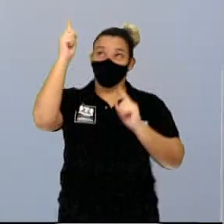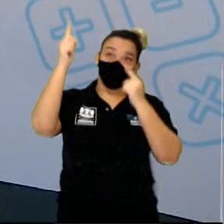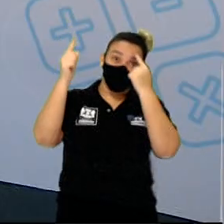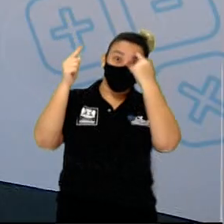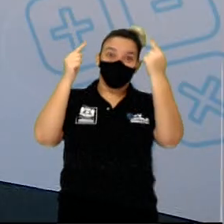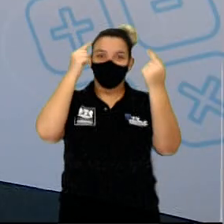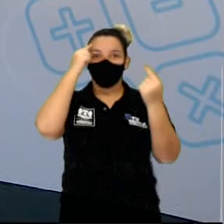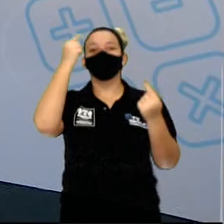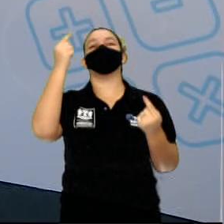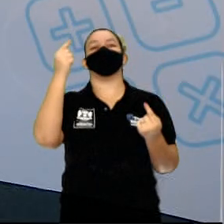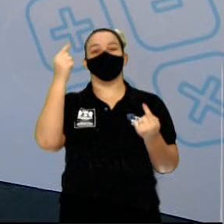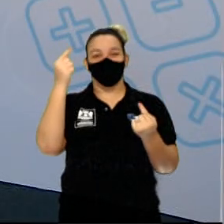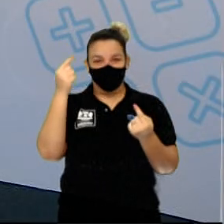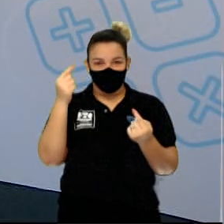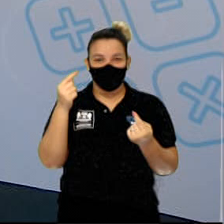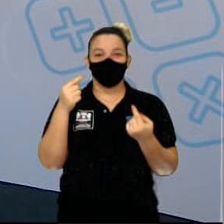criativa